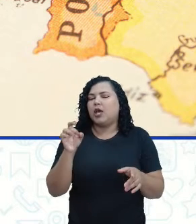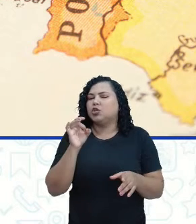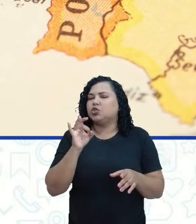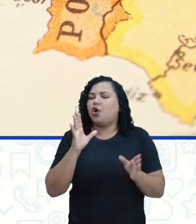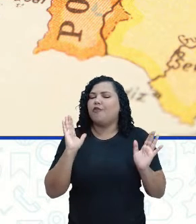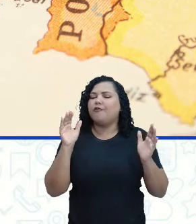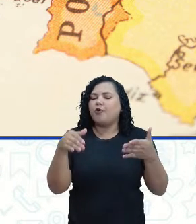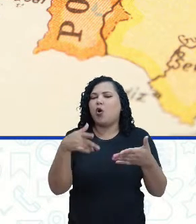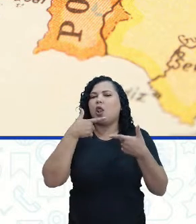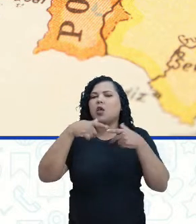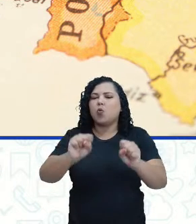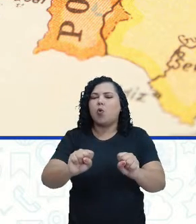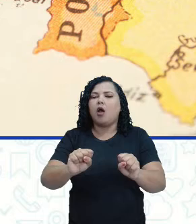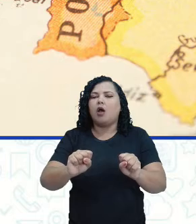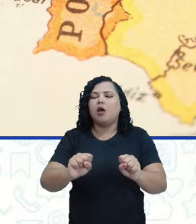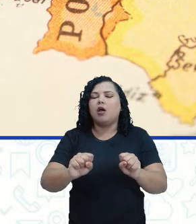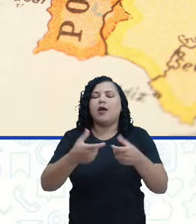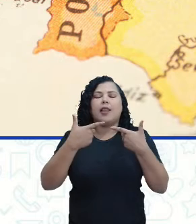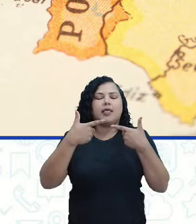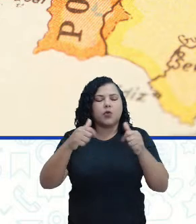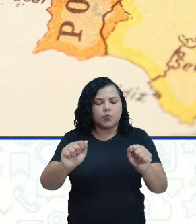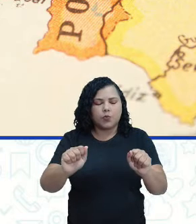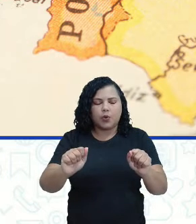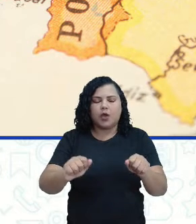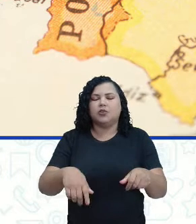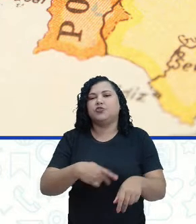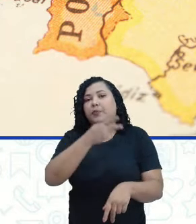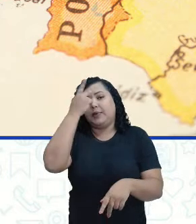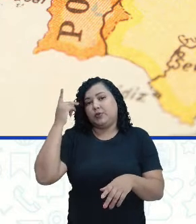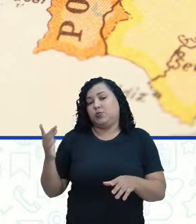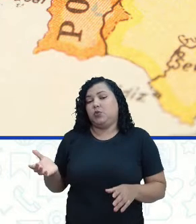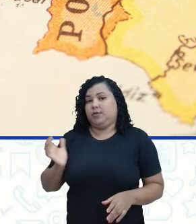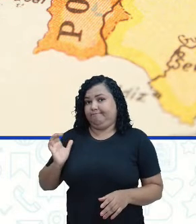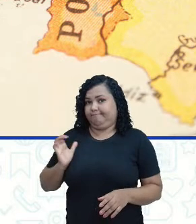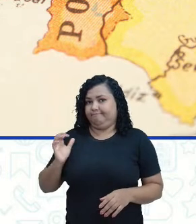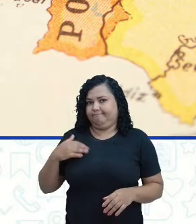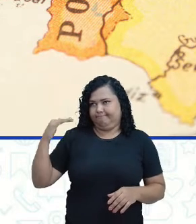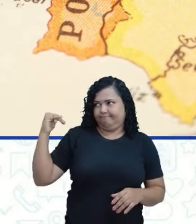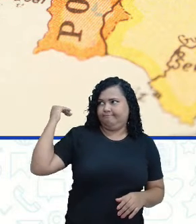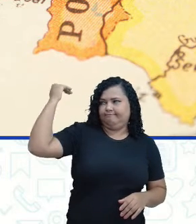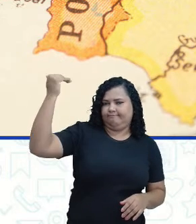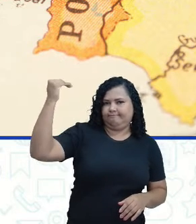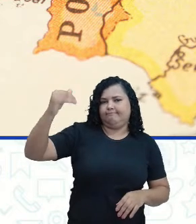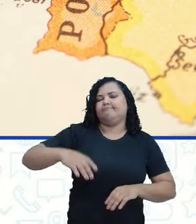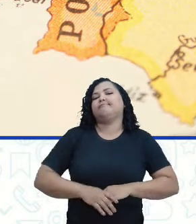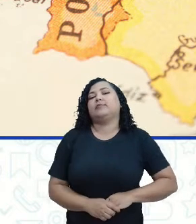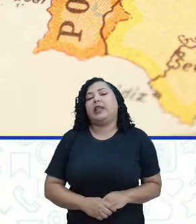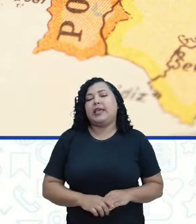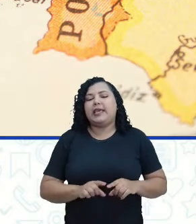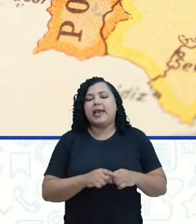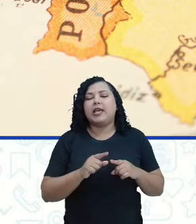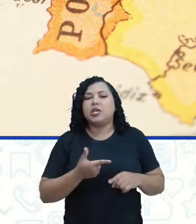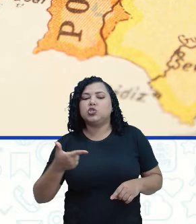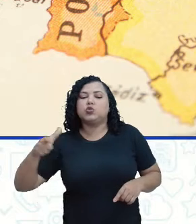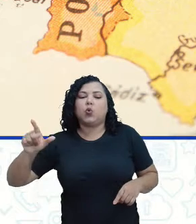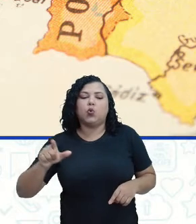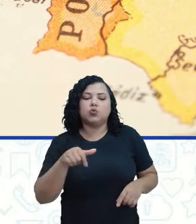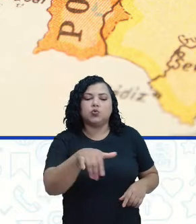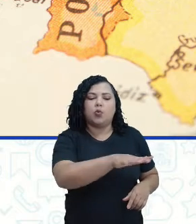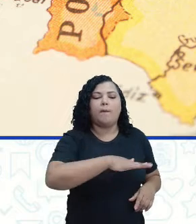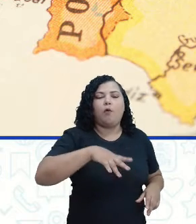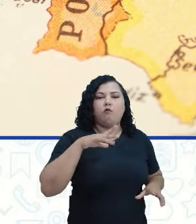duas modalidades existentes, era imposta aos povos vencidos a modalidade vulgar, pois essa fora a